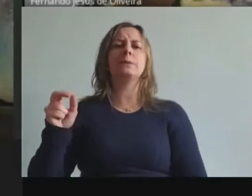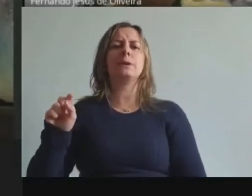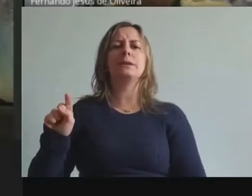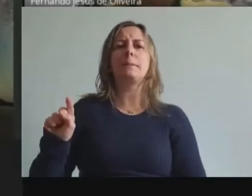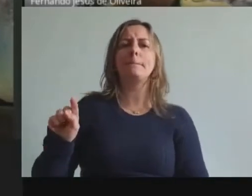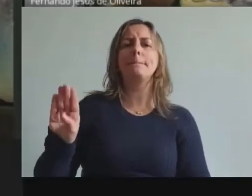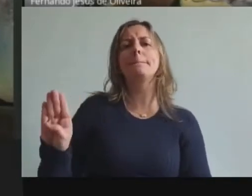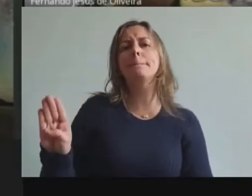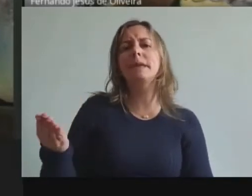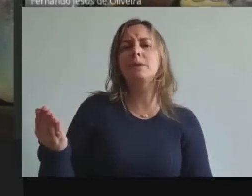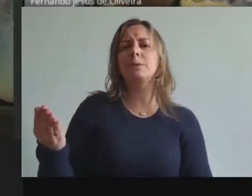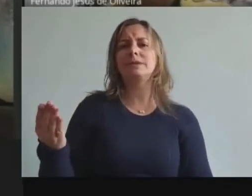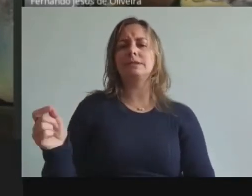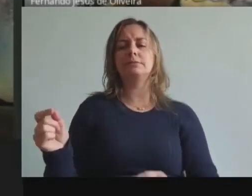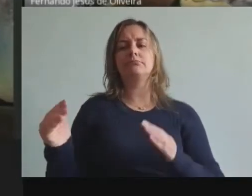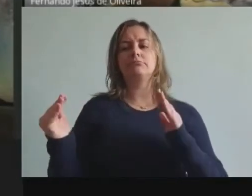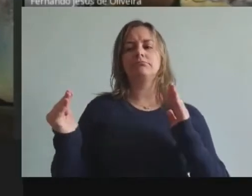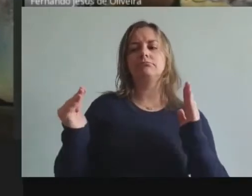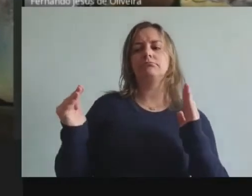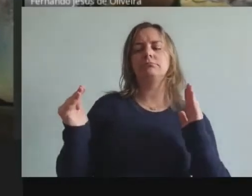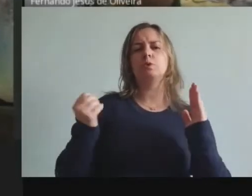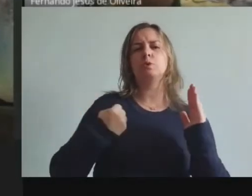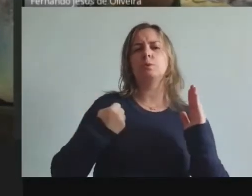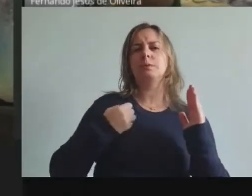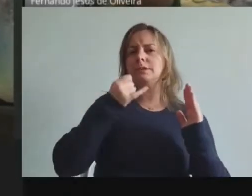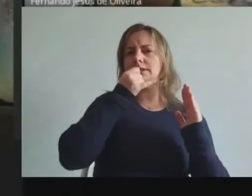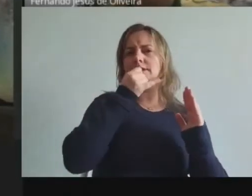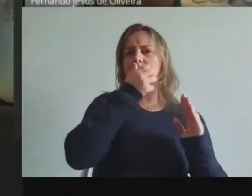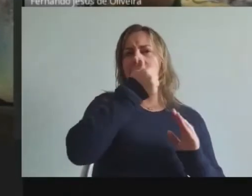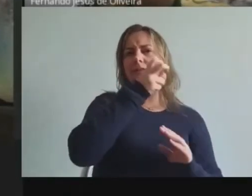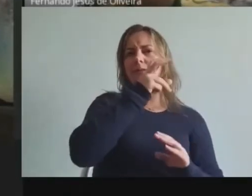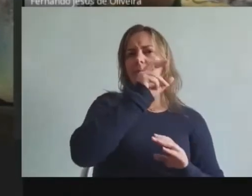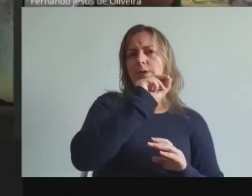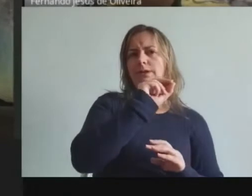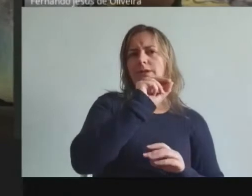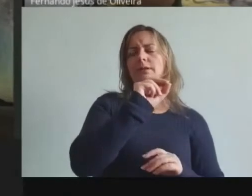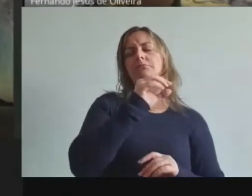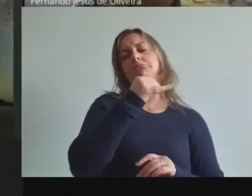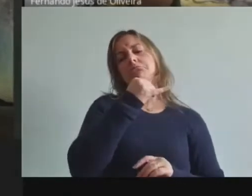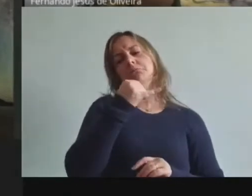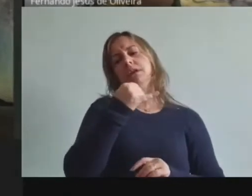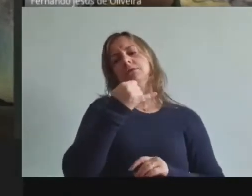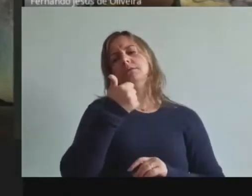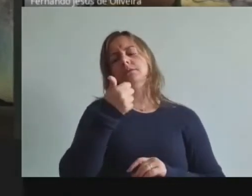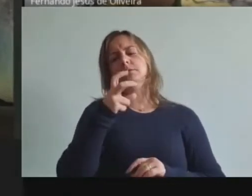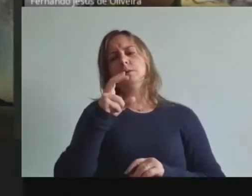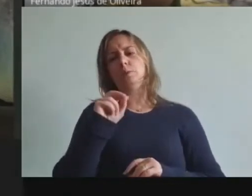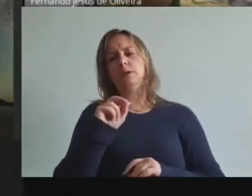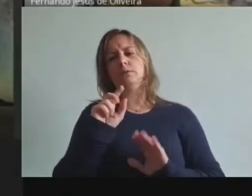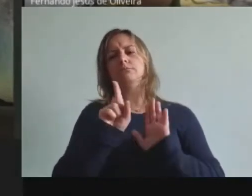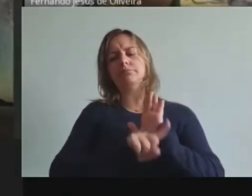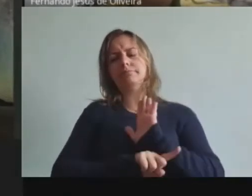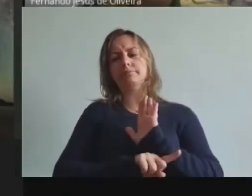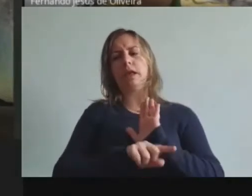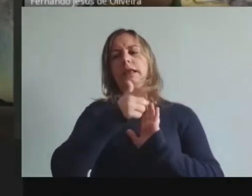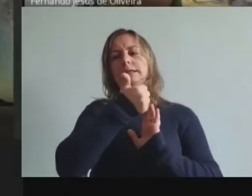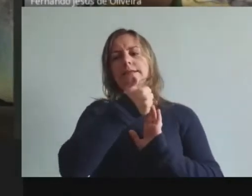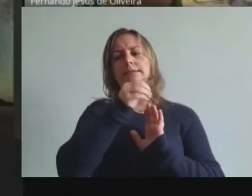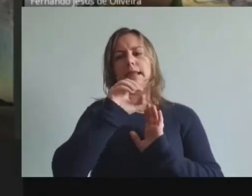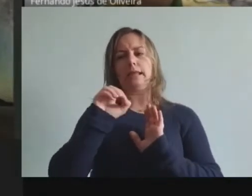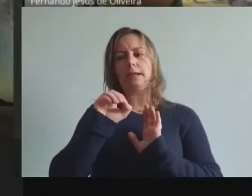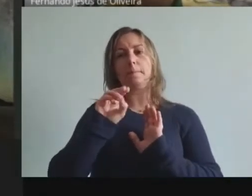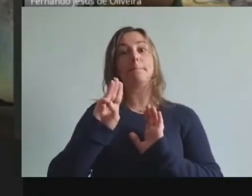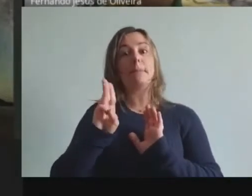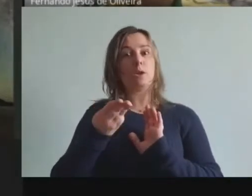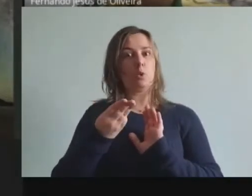um número que está entre 100 bilhões, né, se você subtrai 250 bilhões de 150, dá 100 bilhões.